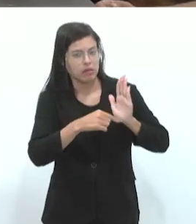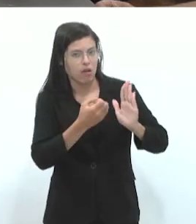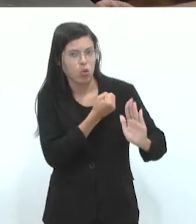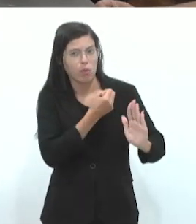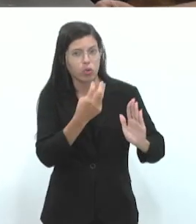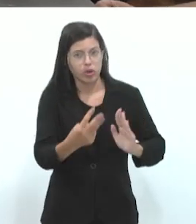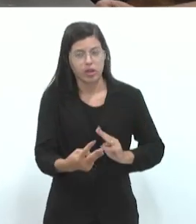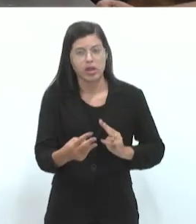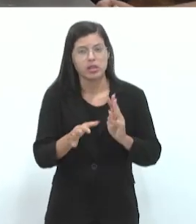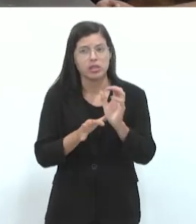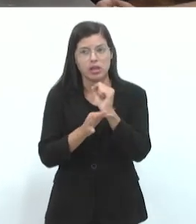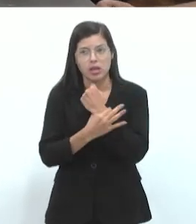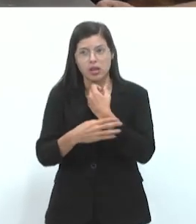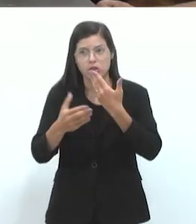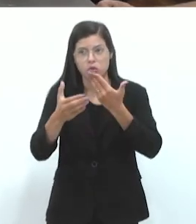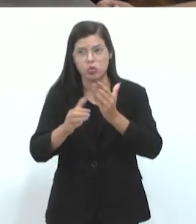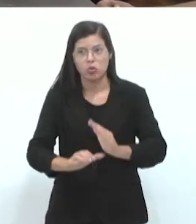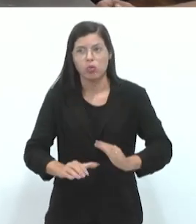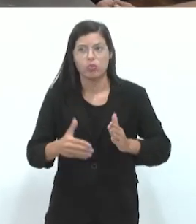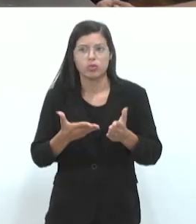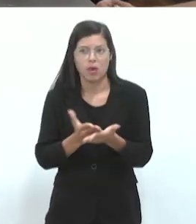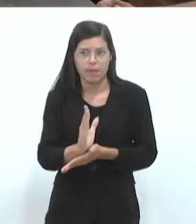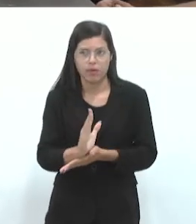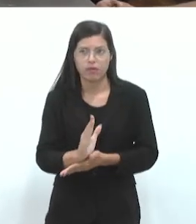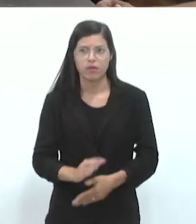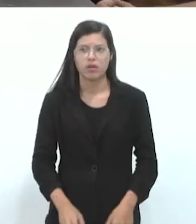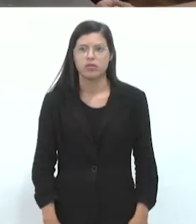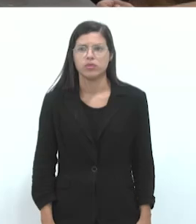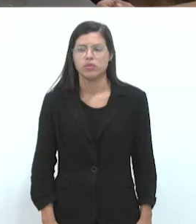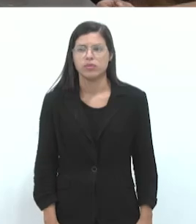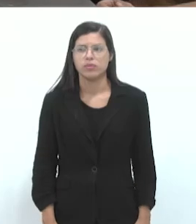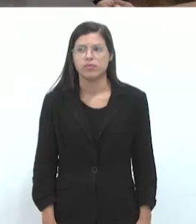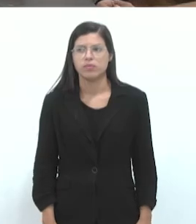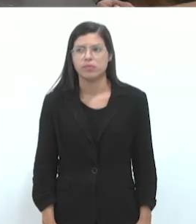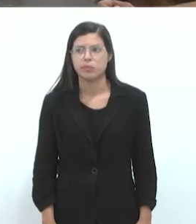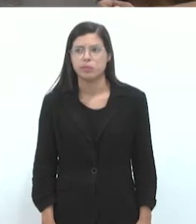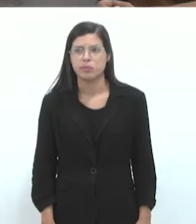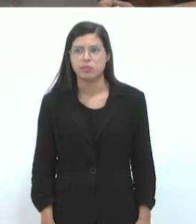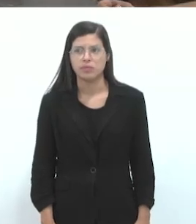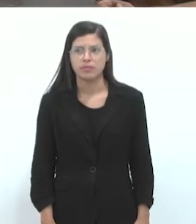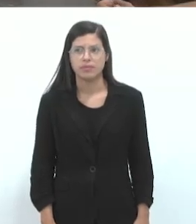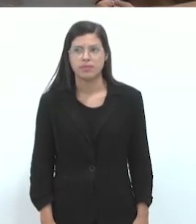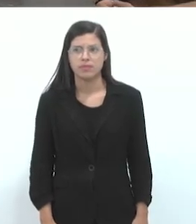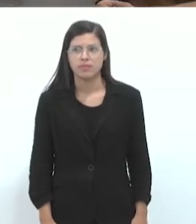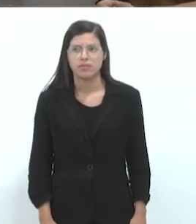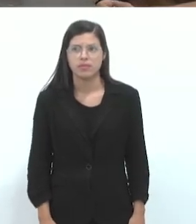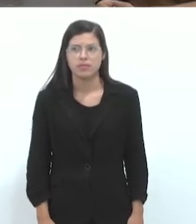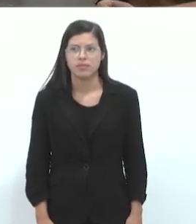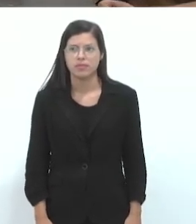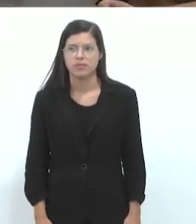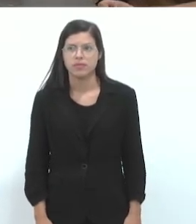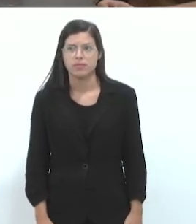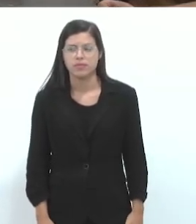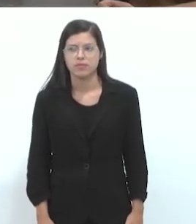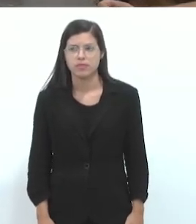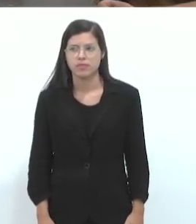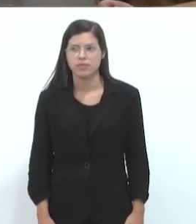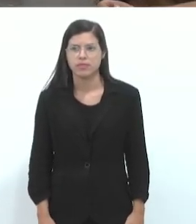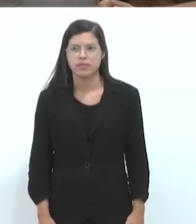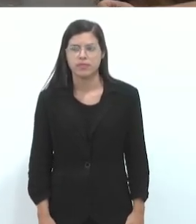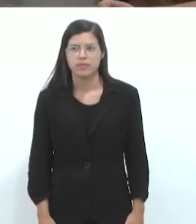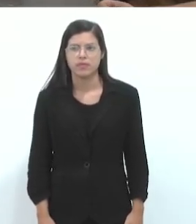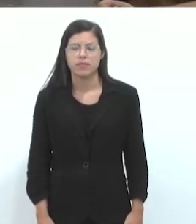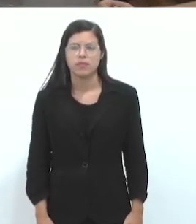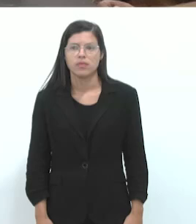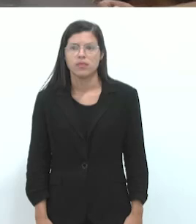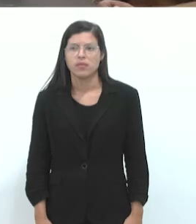garantir o concurso dos termos que foi aprovado. São 3 decisões. Aí, por uma prerrogativa de comissão nessa casa Sim, convocar. mas por deferência, deputado